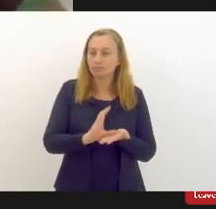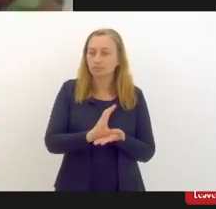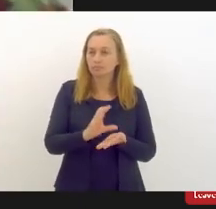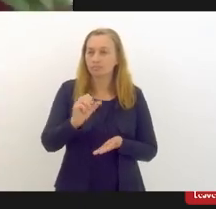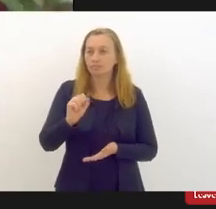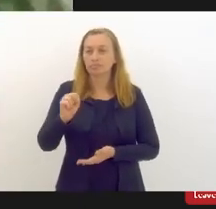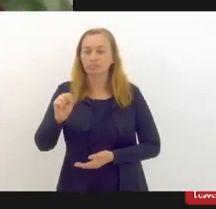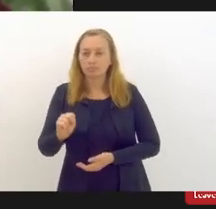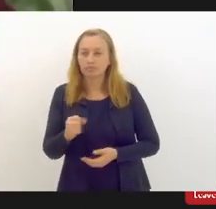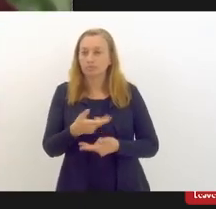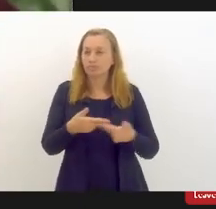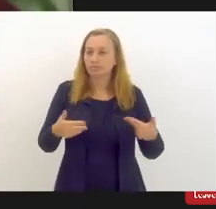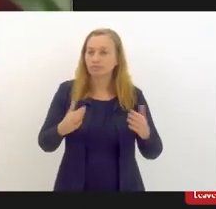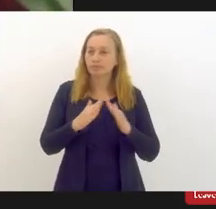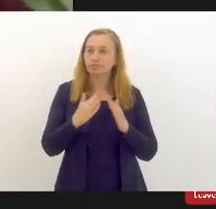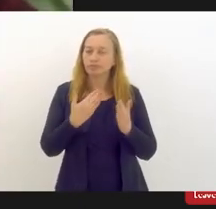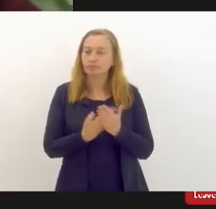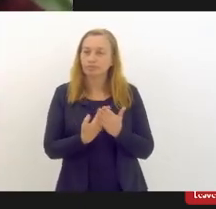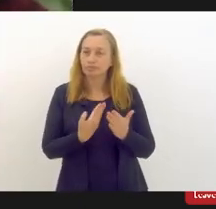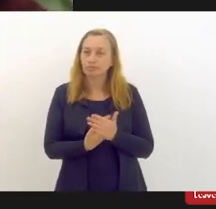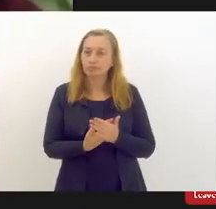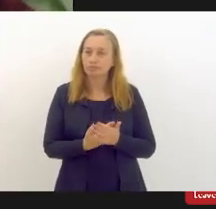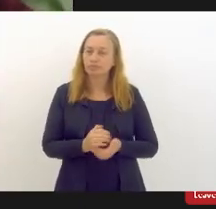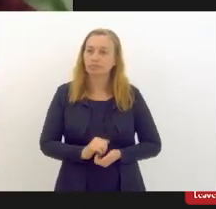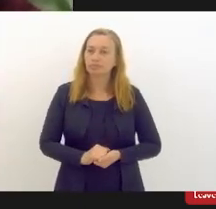Nós temos várias escolas